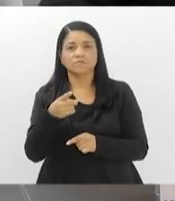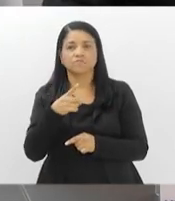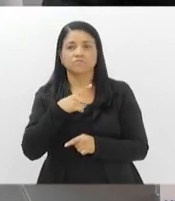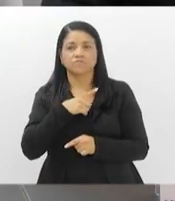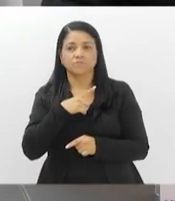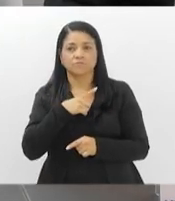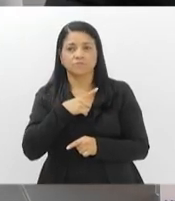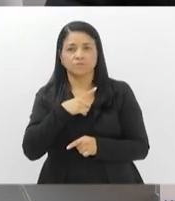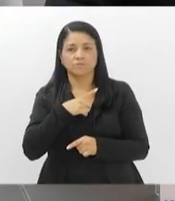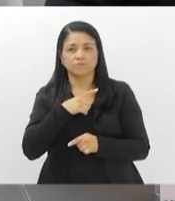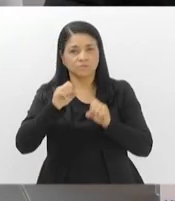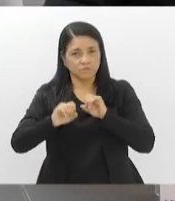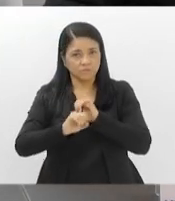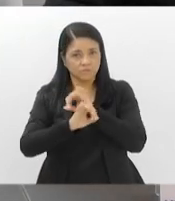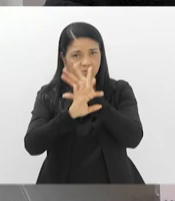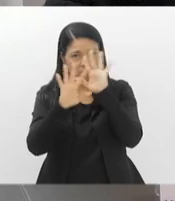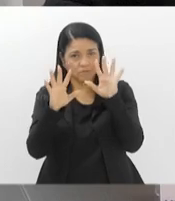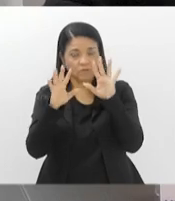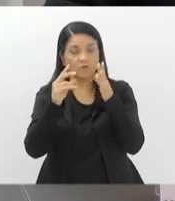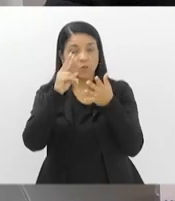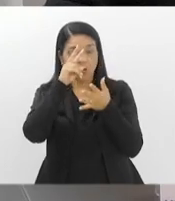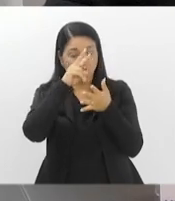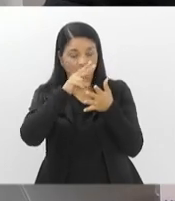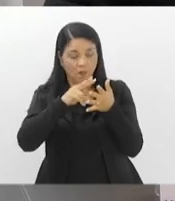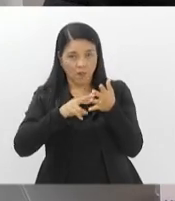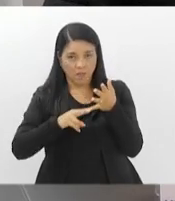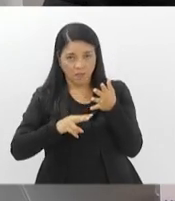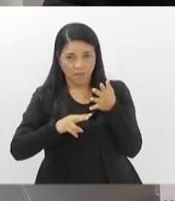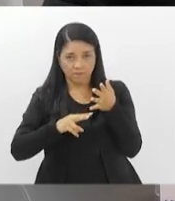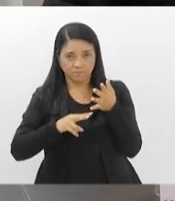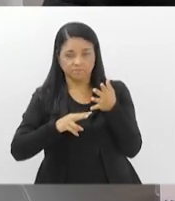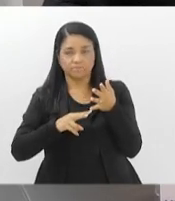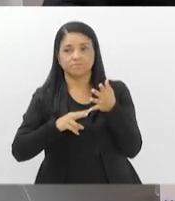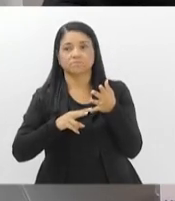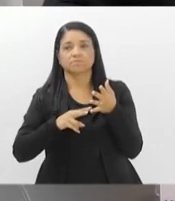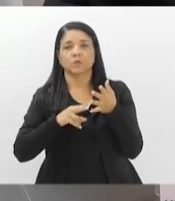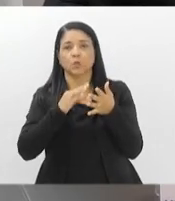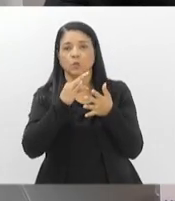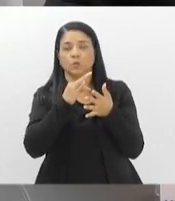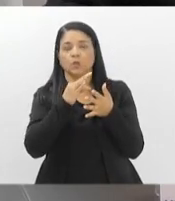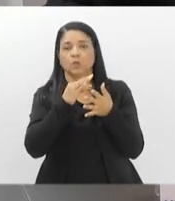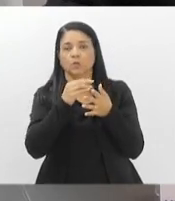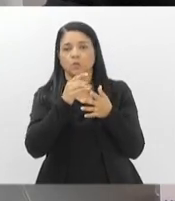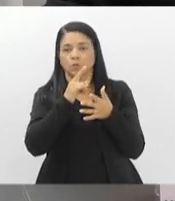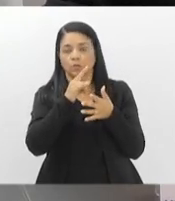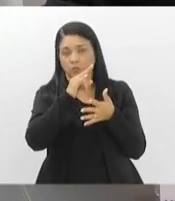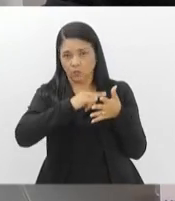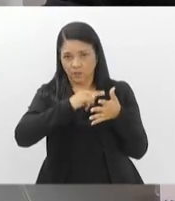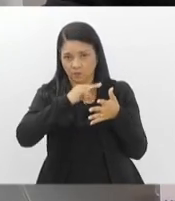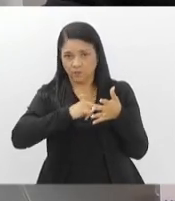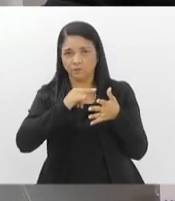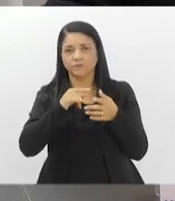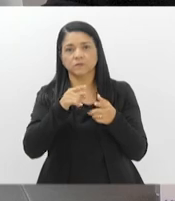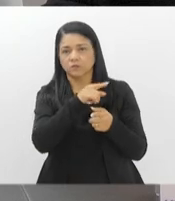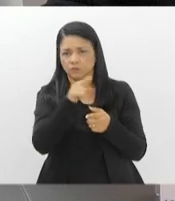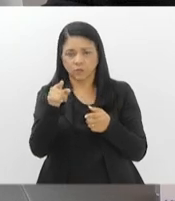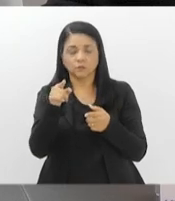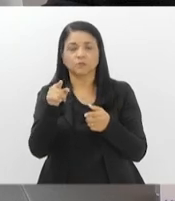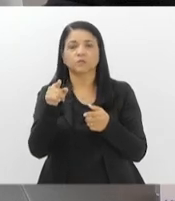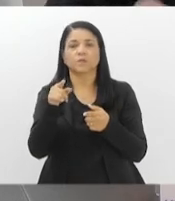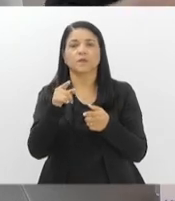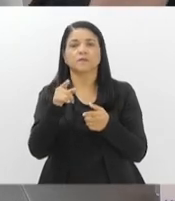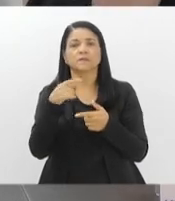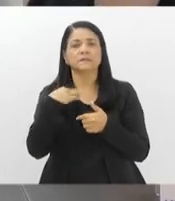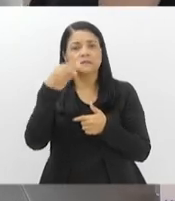eh clareza eu vou fazer a leitura do plano para também deixar ciente também aos outros que estão aqui conosco participando